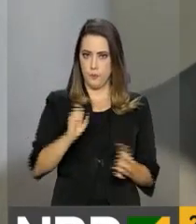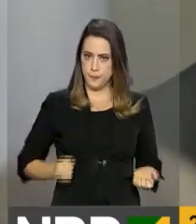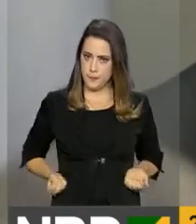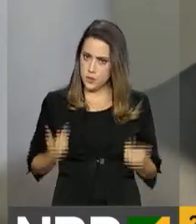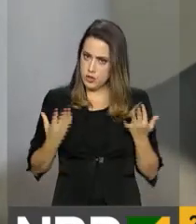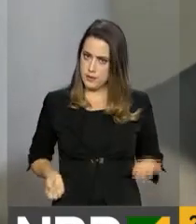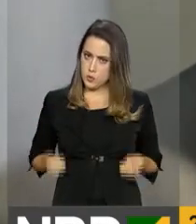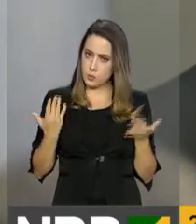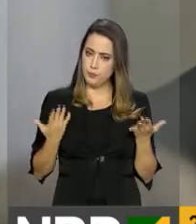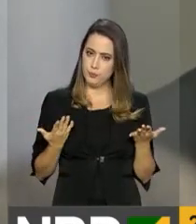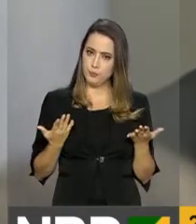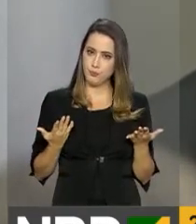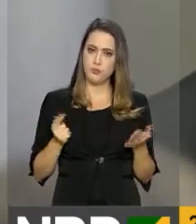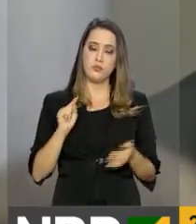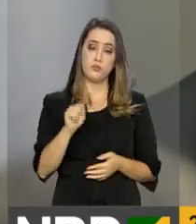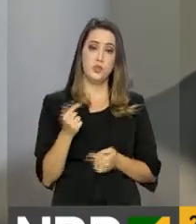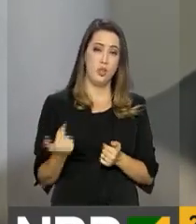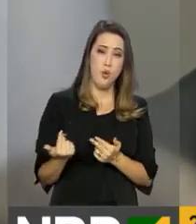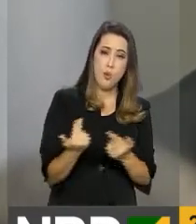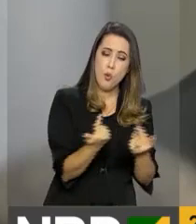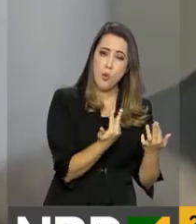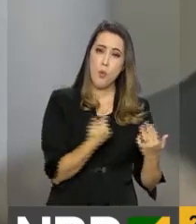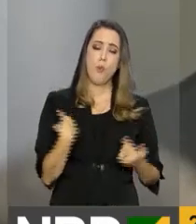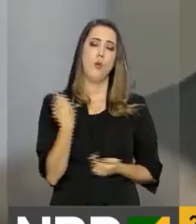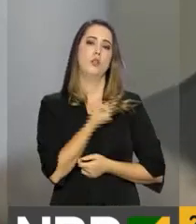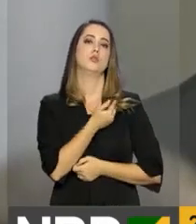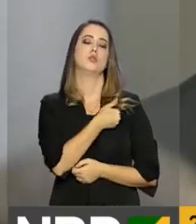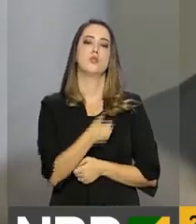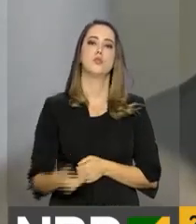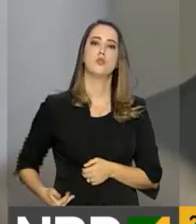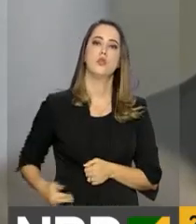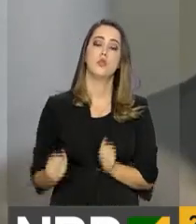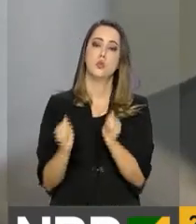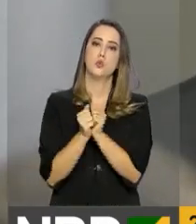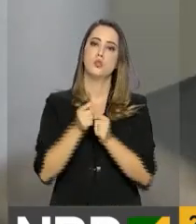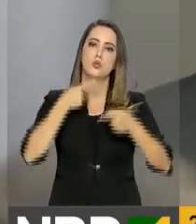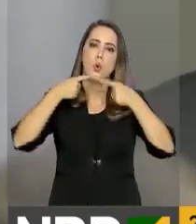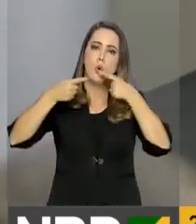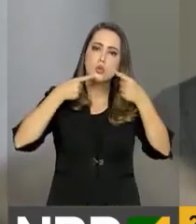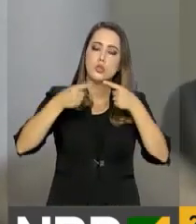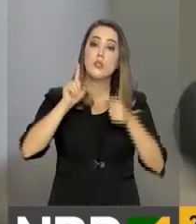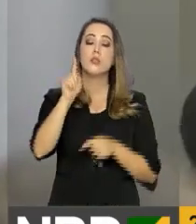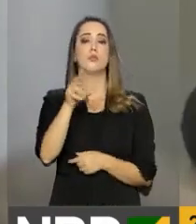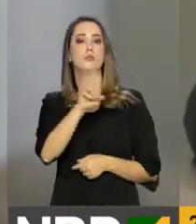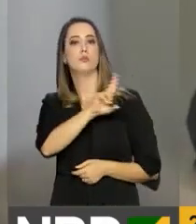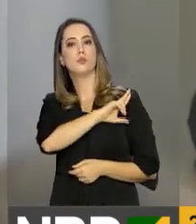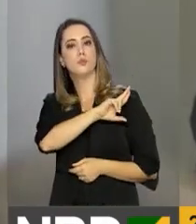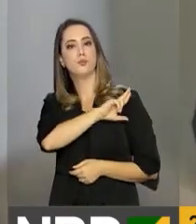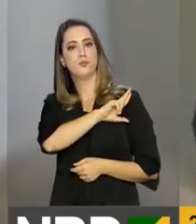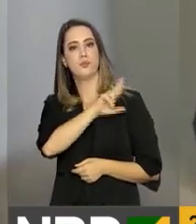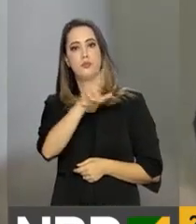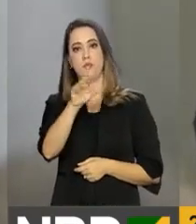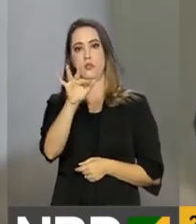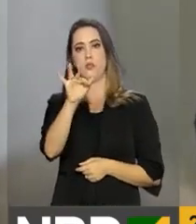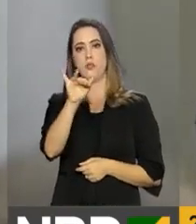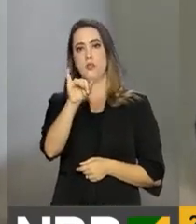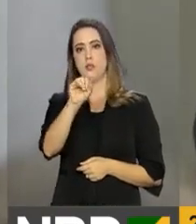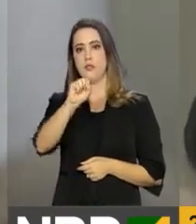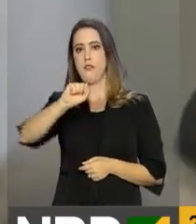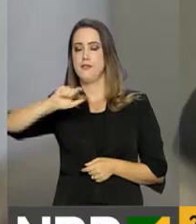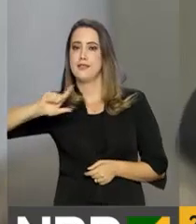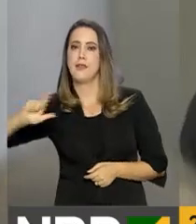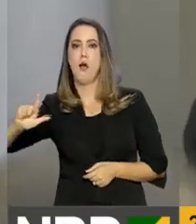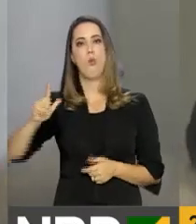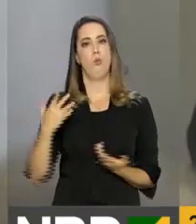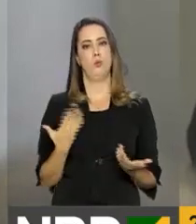uma outra expressão que também foi norte do nosso governo, ao lado do diálogo, que é a responsabilidade fiscal. E